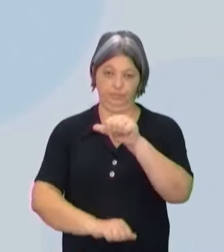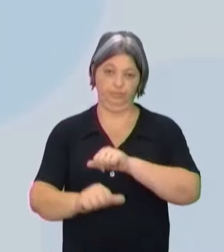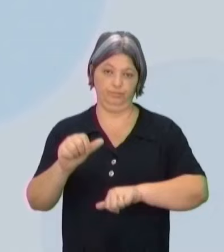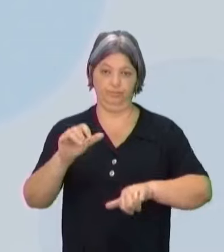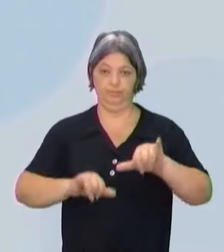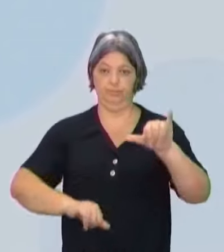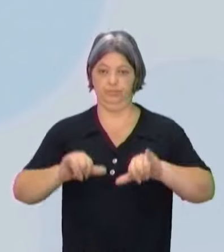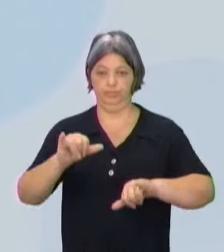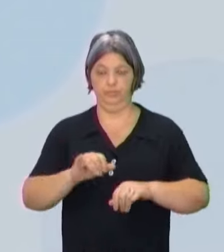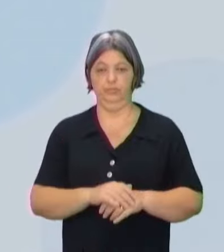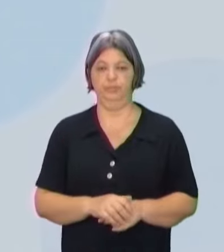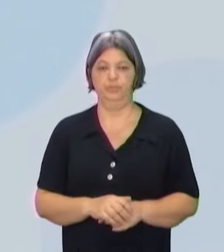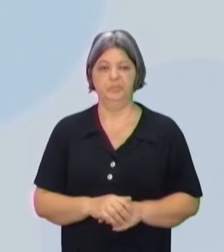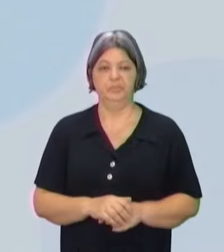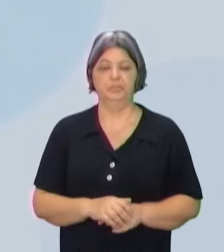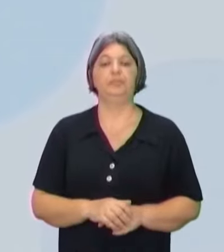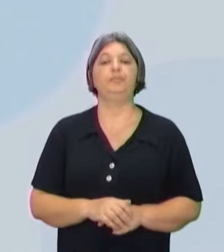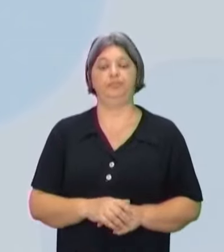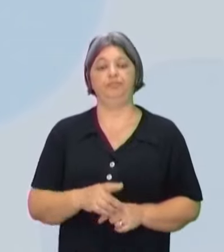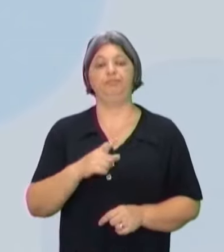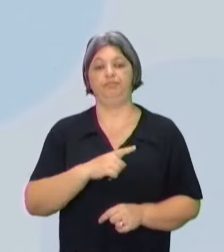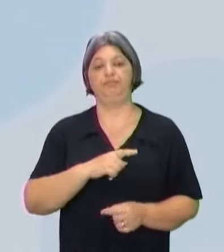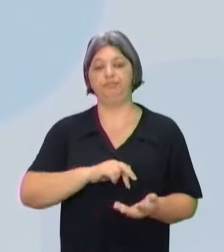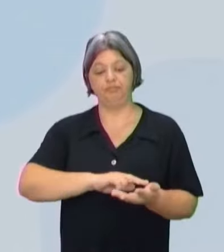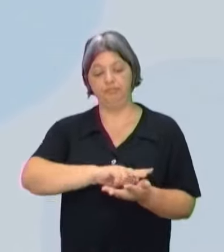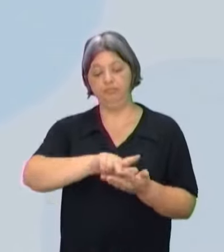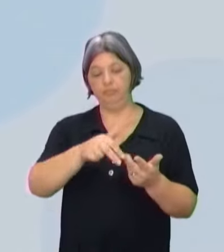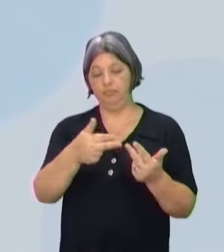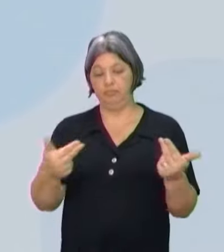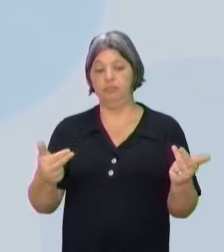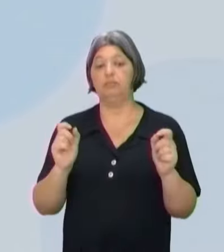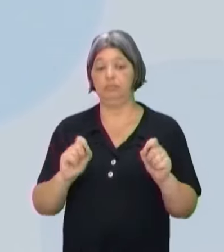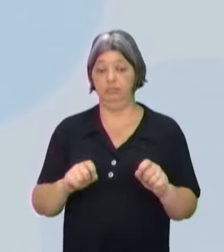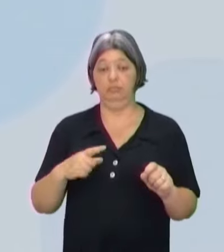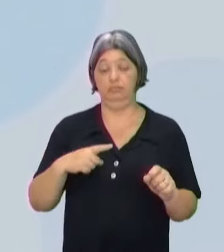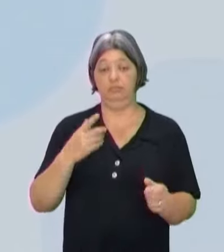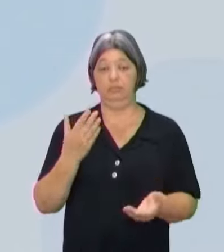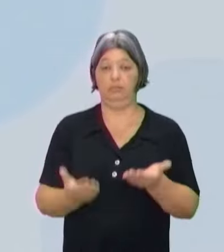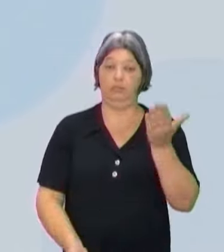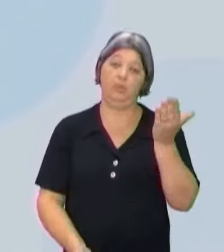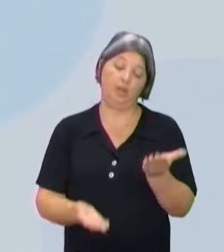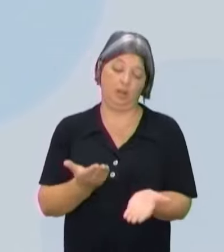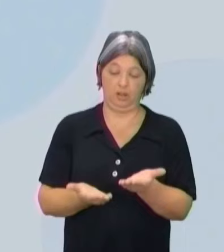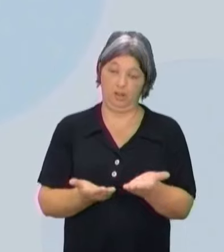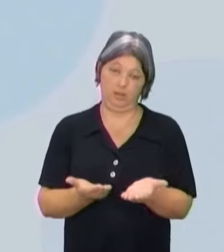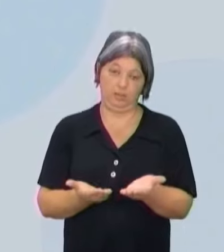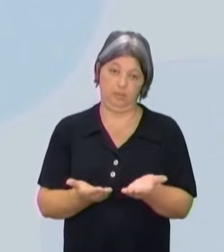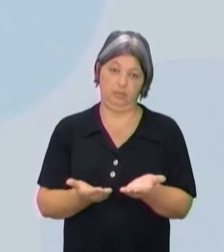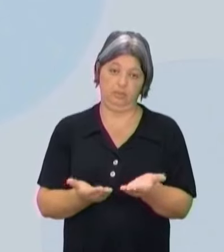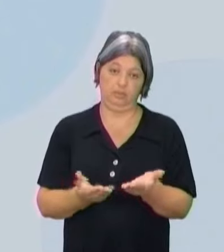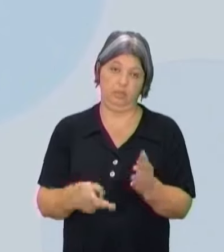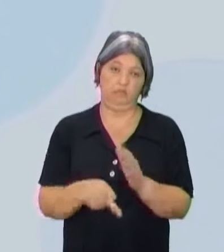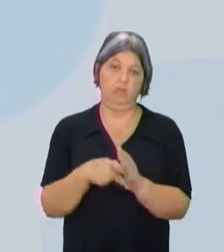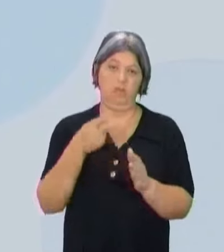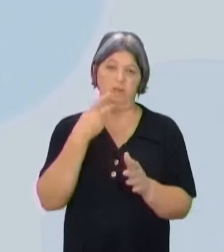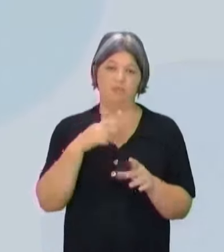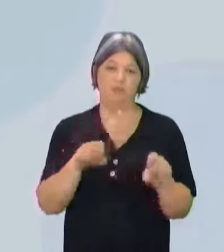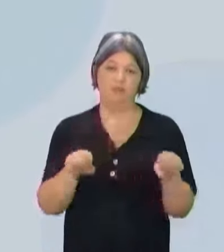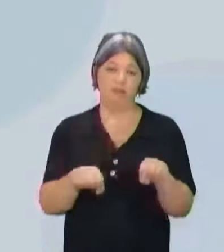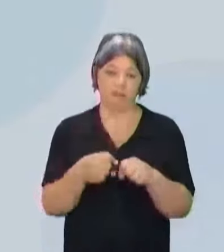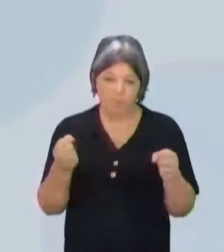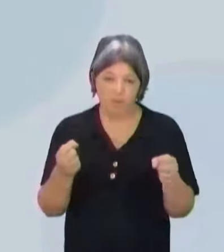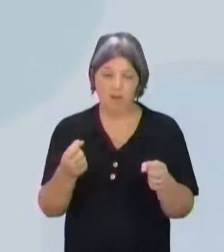a Pro falou na aula, tá? Tem outros fatores que podem fazer deslocar esse equilíbrio químico, quebrar esse equilíbrio que a gente tanto